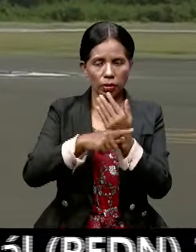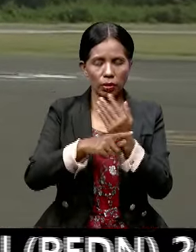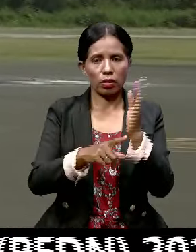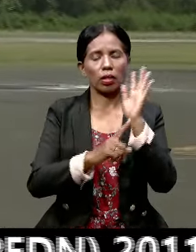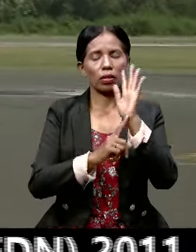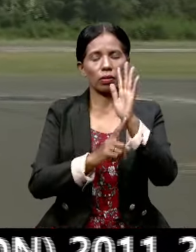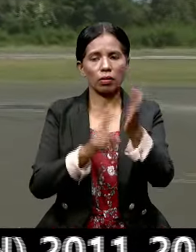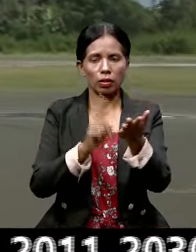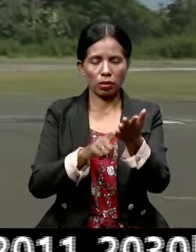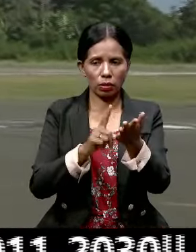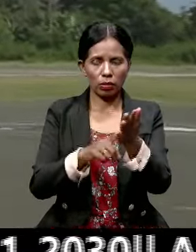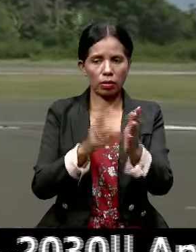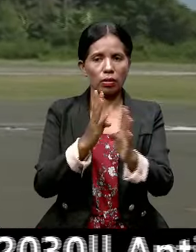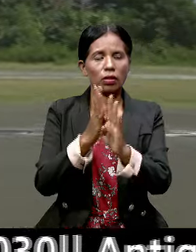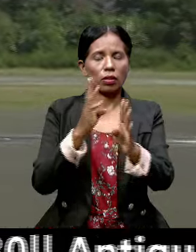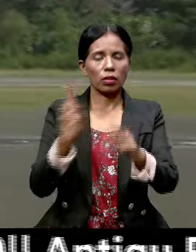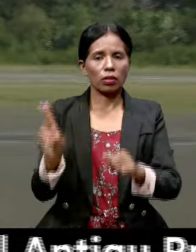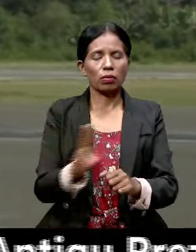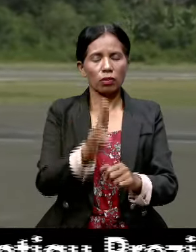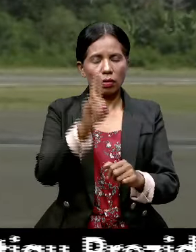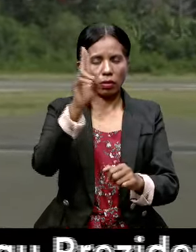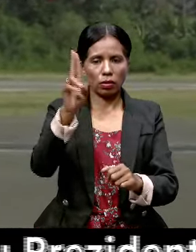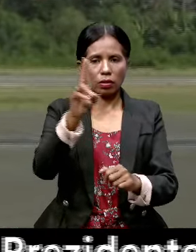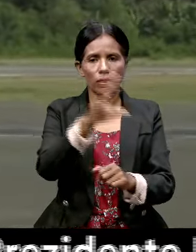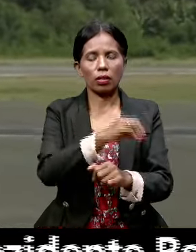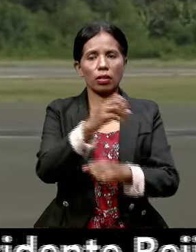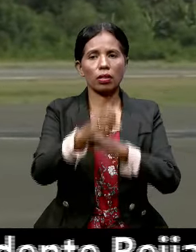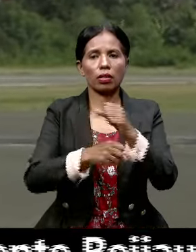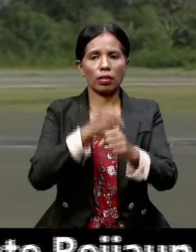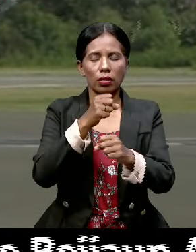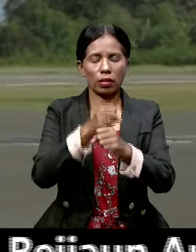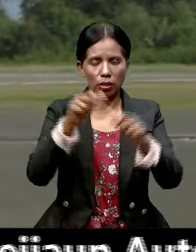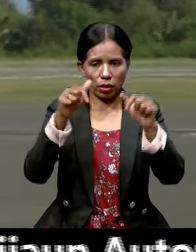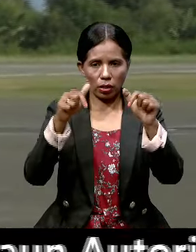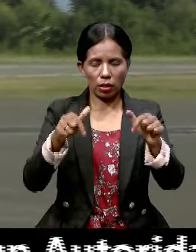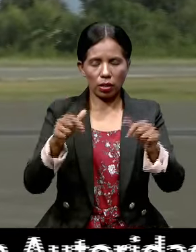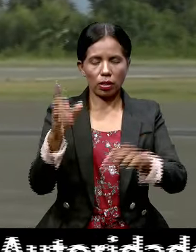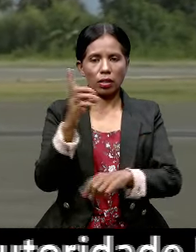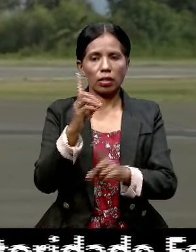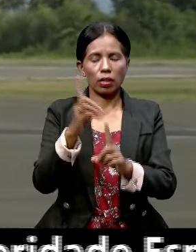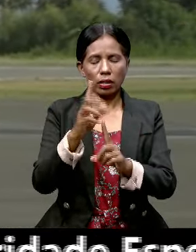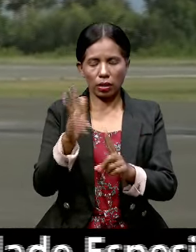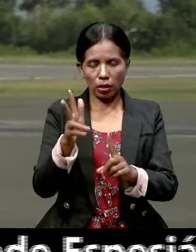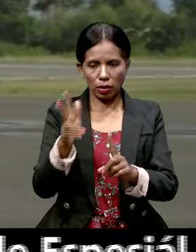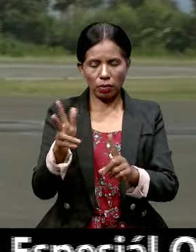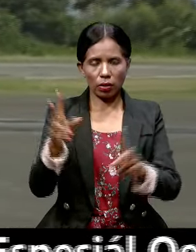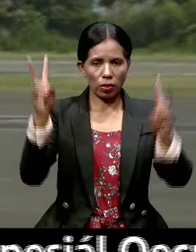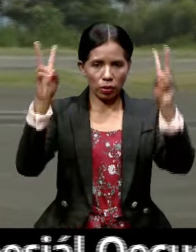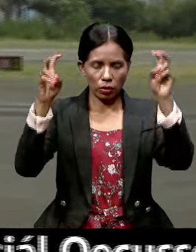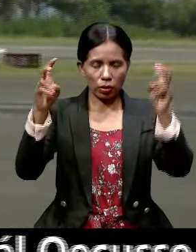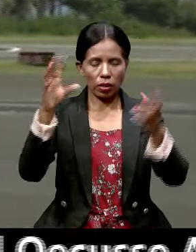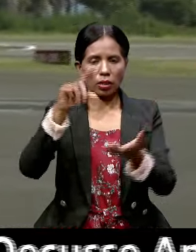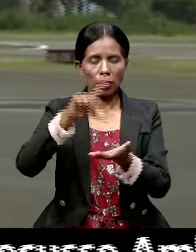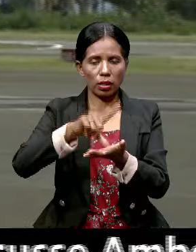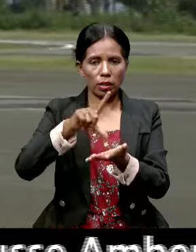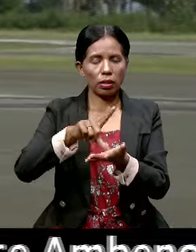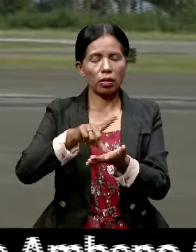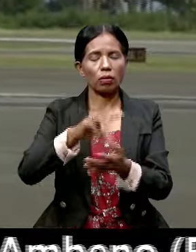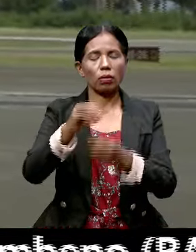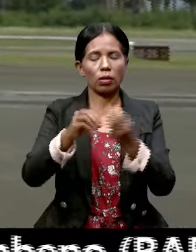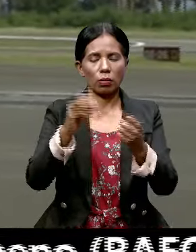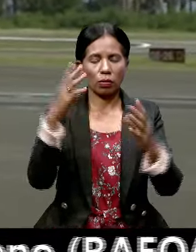discurso formatura e a Universidade Rutgers Batinan Idane, e halorong tornulo, o tema lição con bafuno no